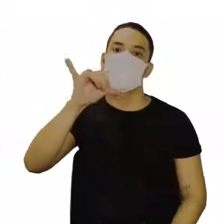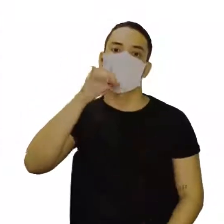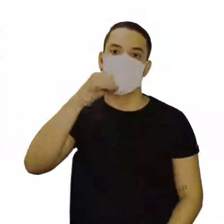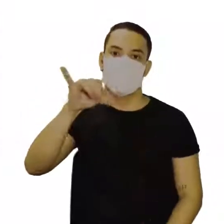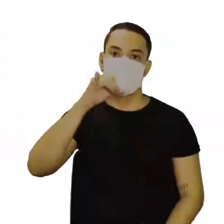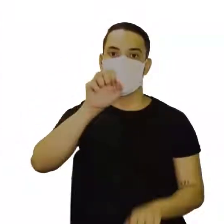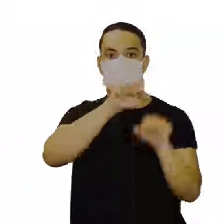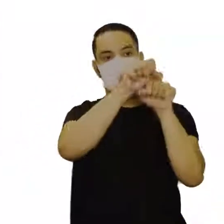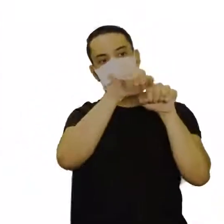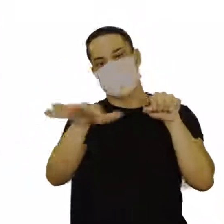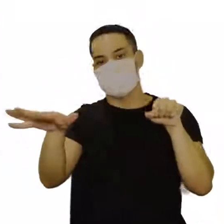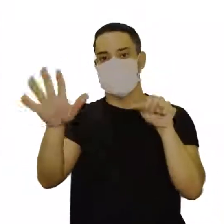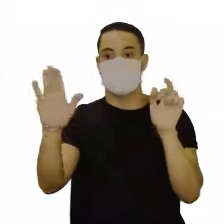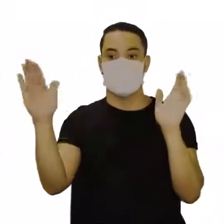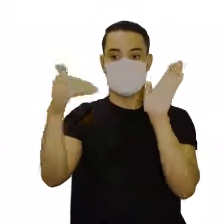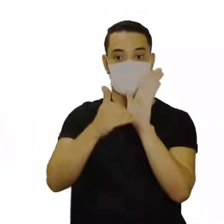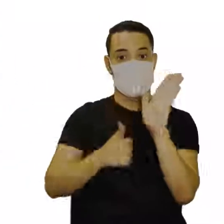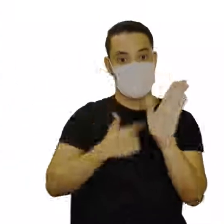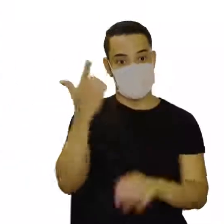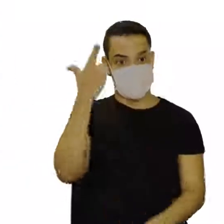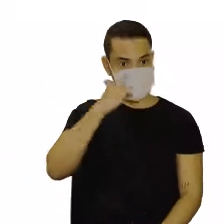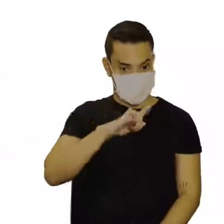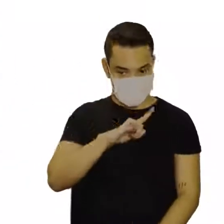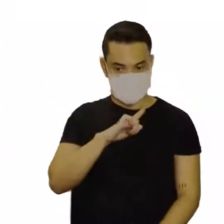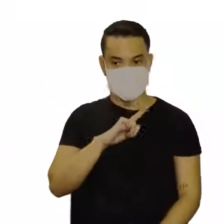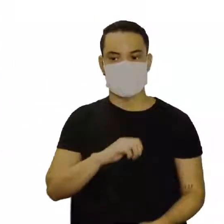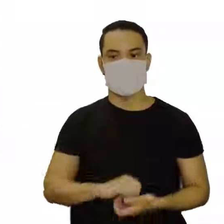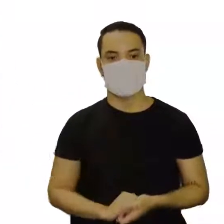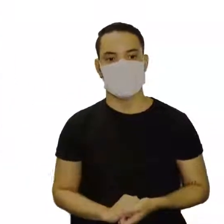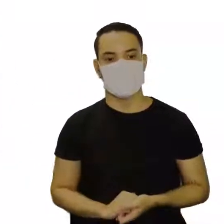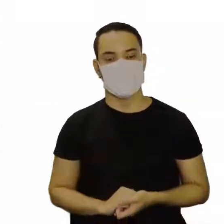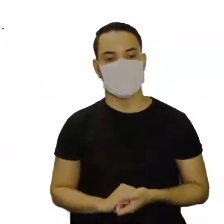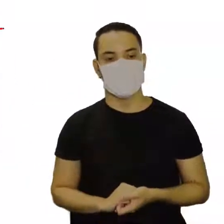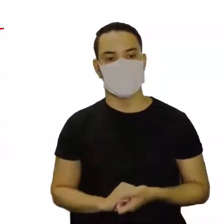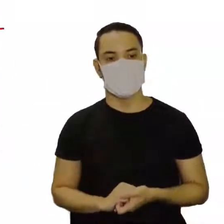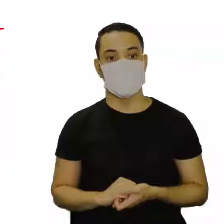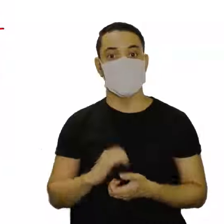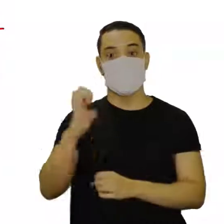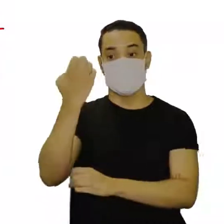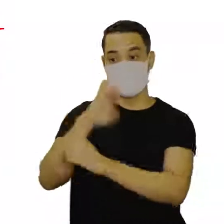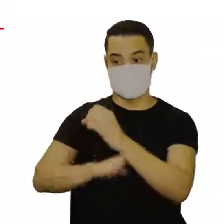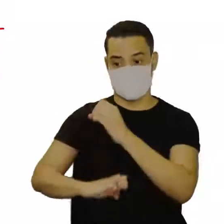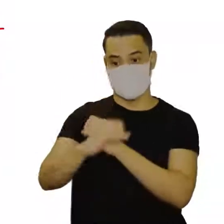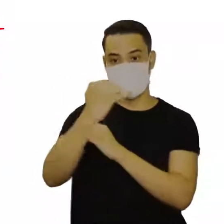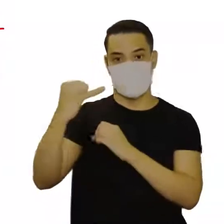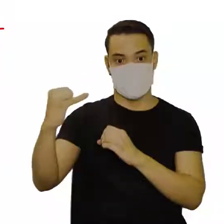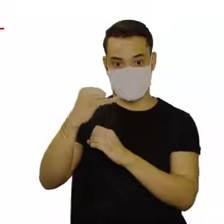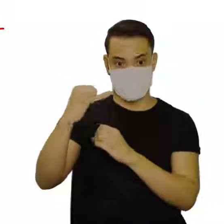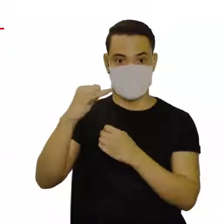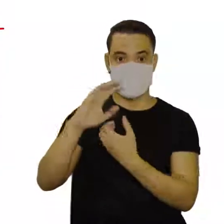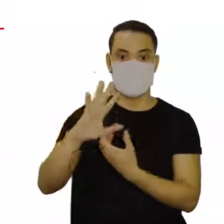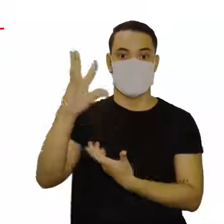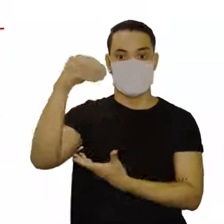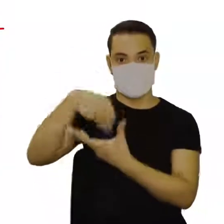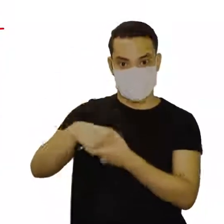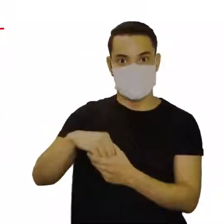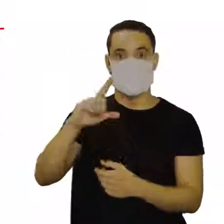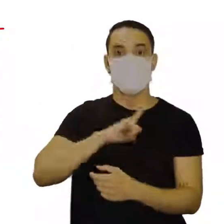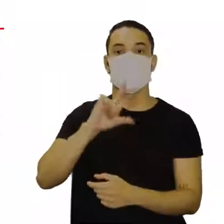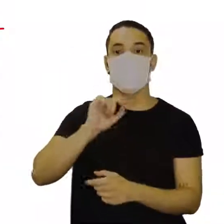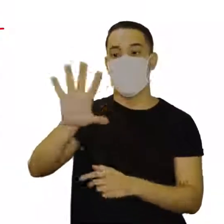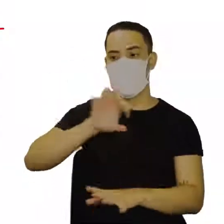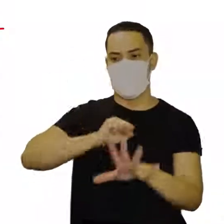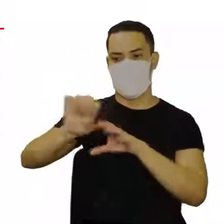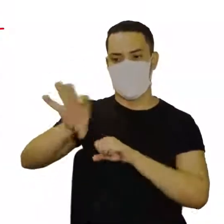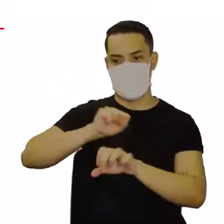definir aí a tensão. Os elétrons que estão no interior do gerador recebem certa quantidade